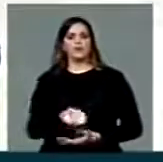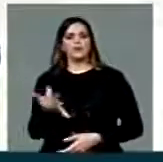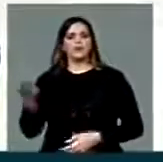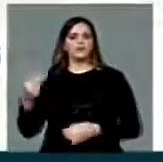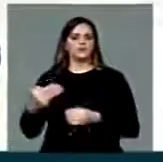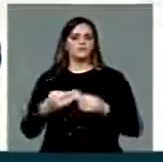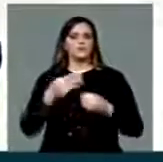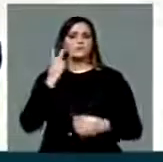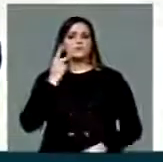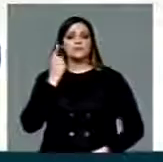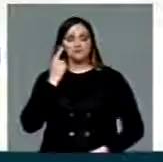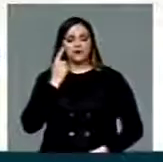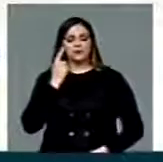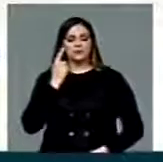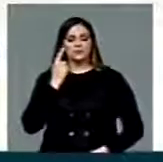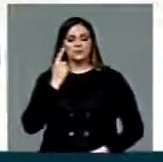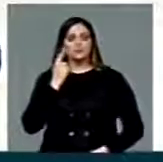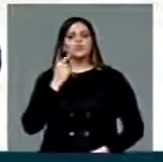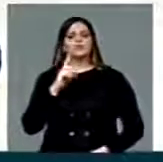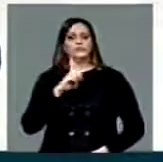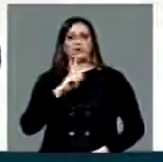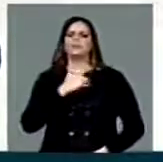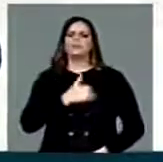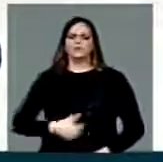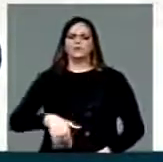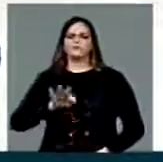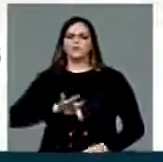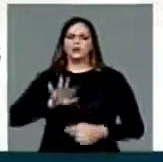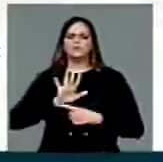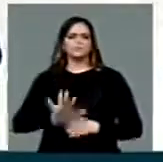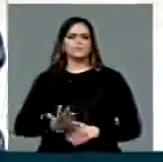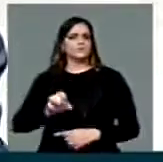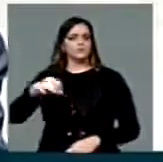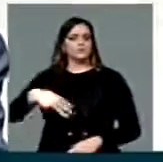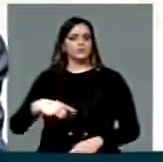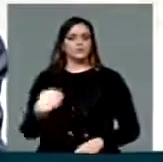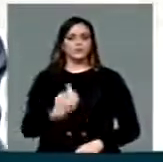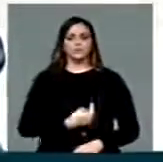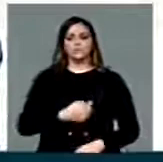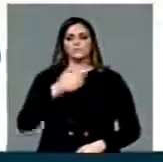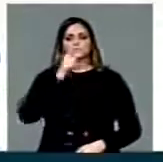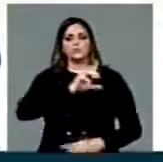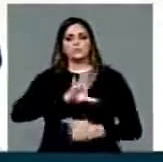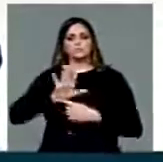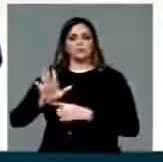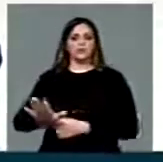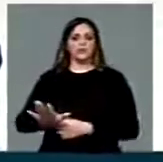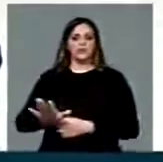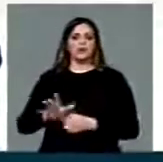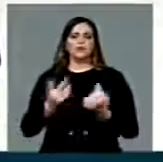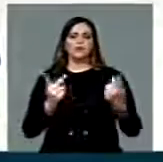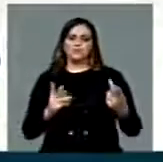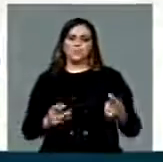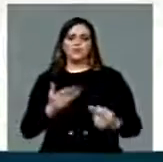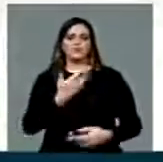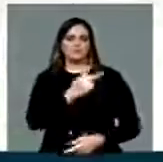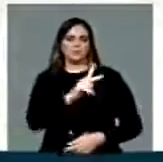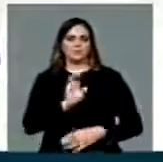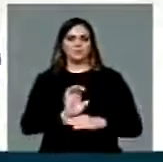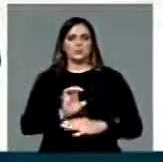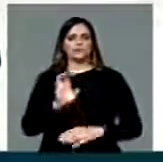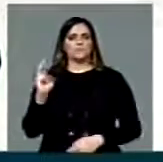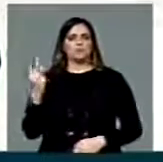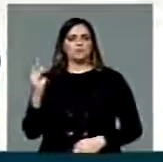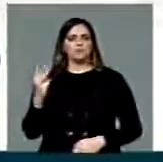municípios cearenses, numa contribuição do governo federal, para que nós enfrentássemos também, diferentemente do Maranhão, a questão